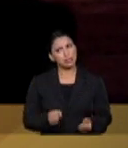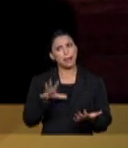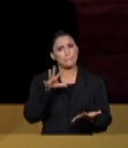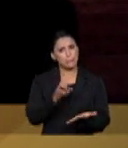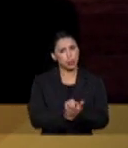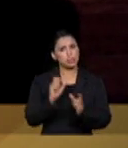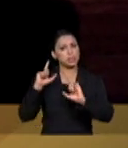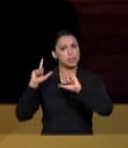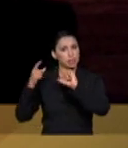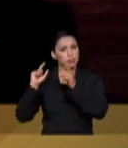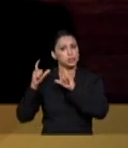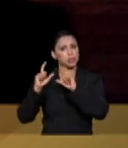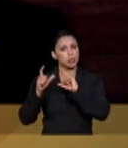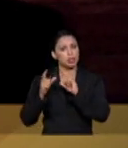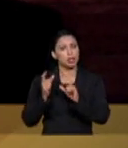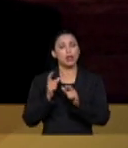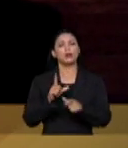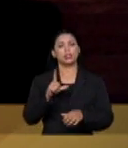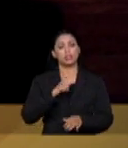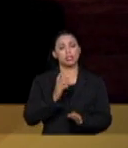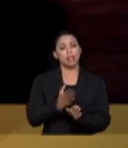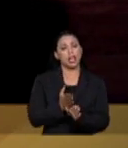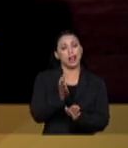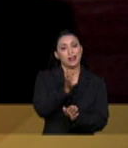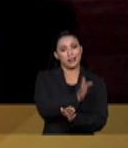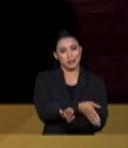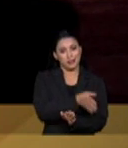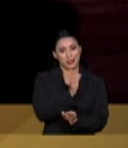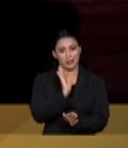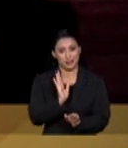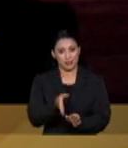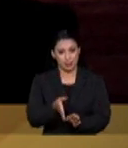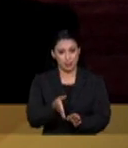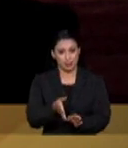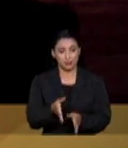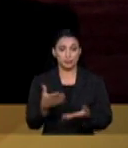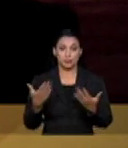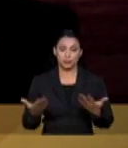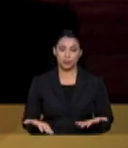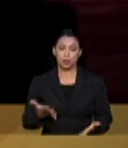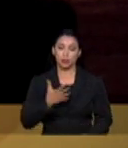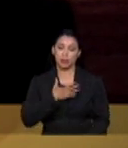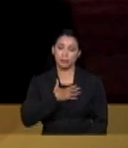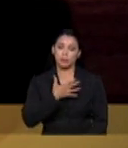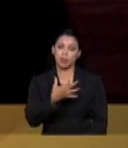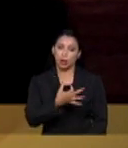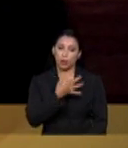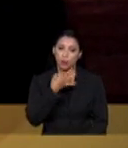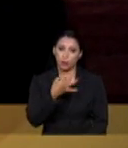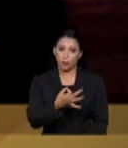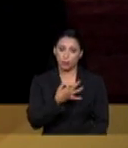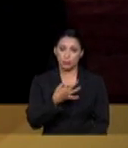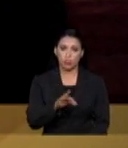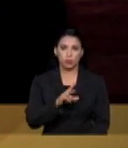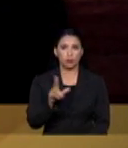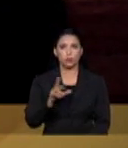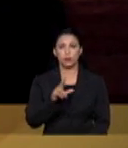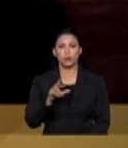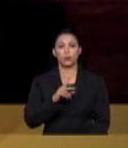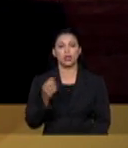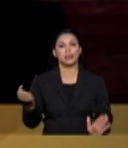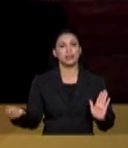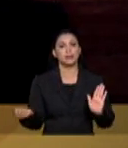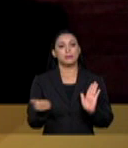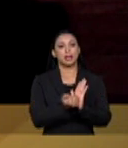Posse tradicional Presidente constata-se assim em um modo de dizer que não é da demarcação